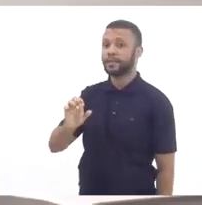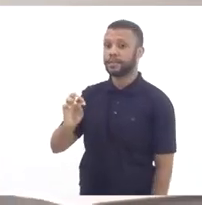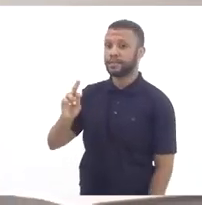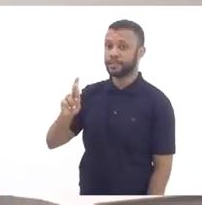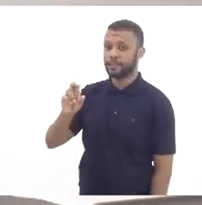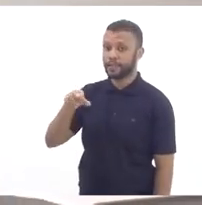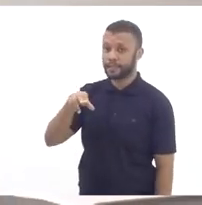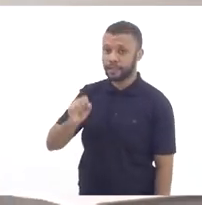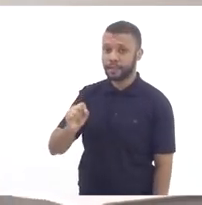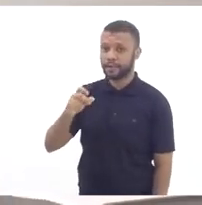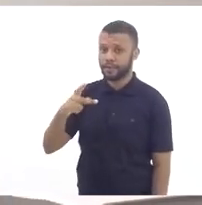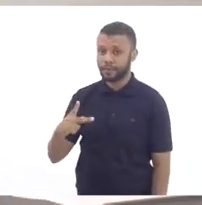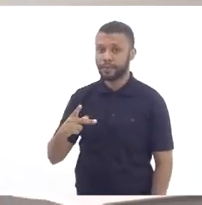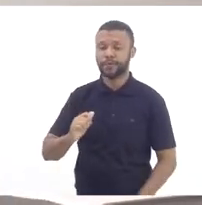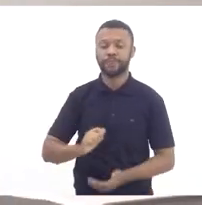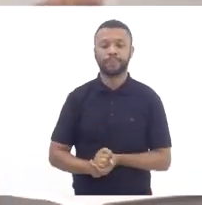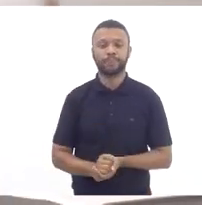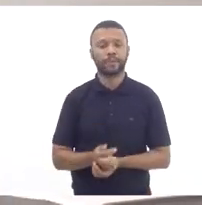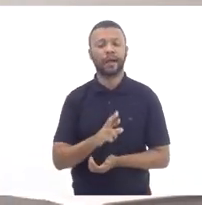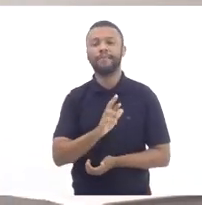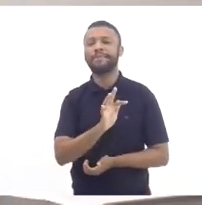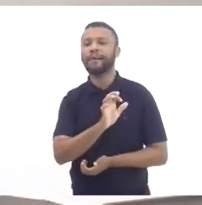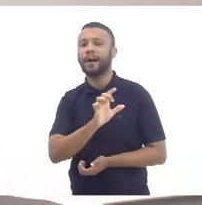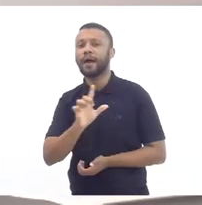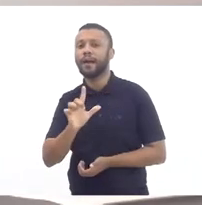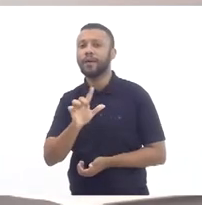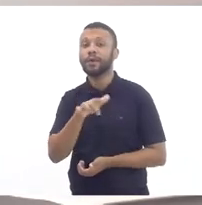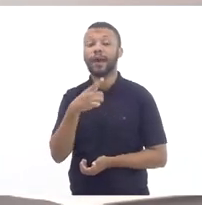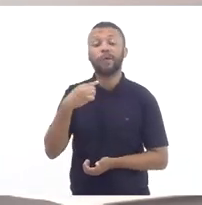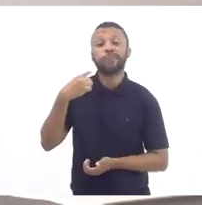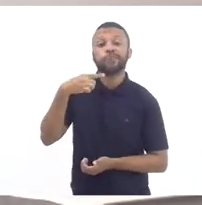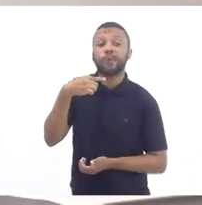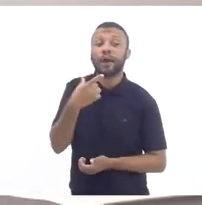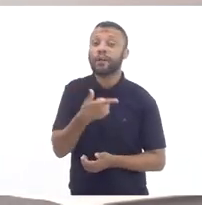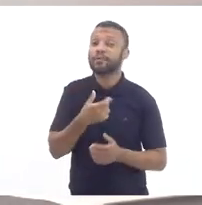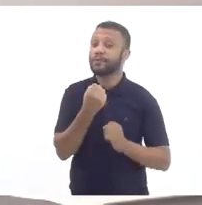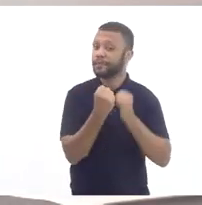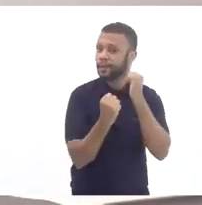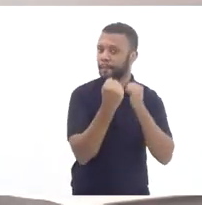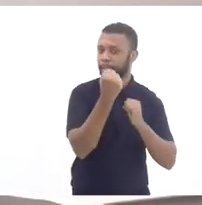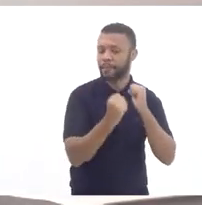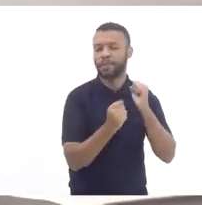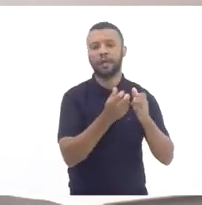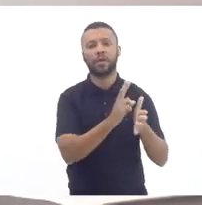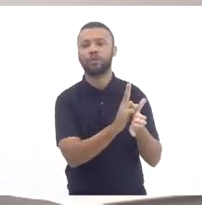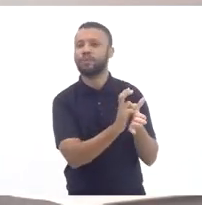presente. Rafael Matos, advogado da Supervia. Edmar Silva,